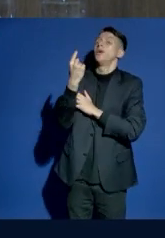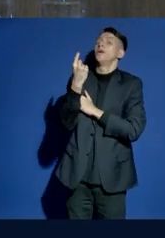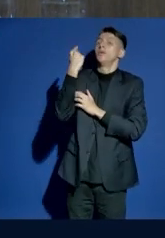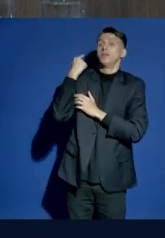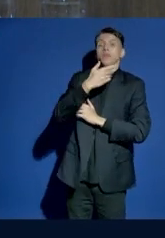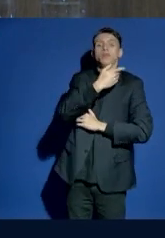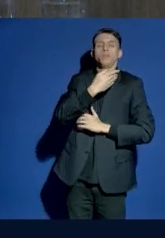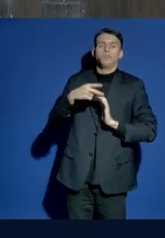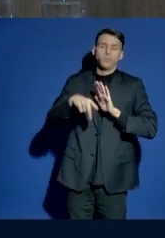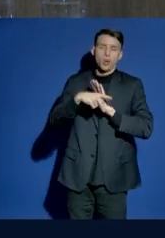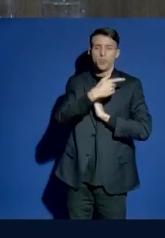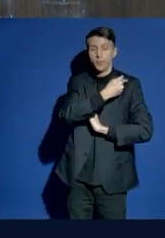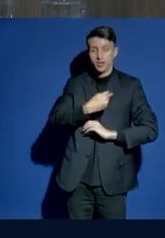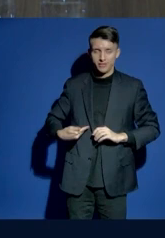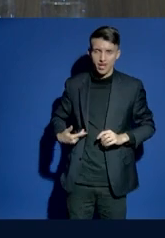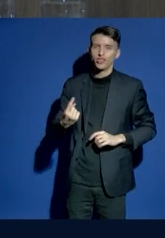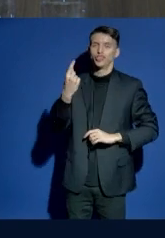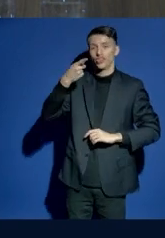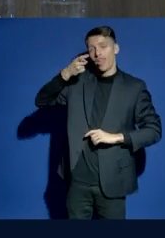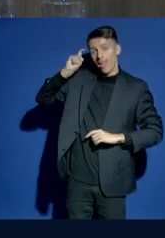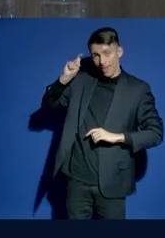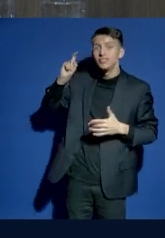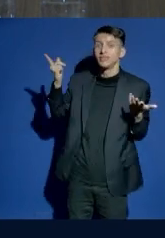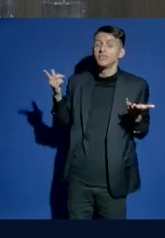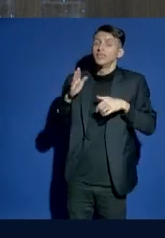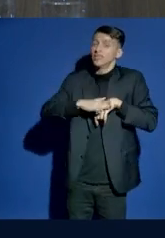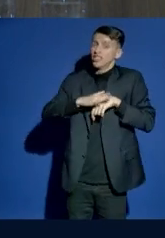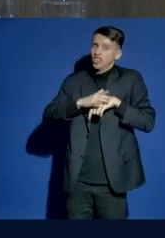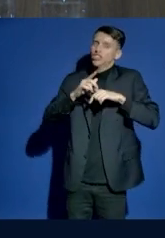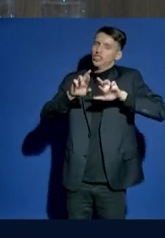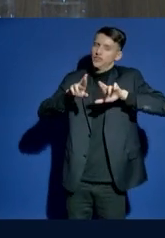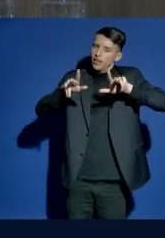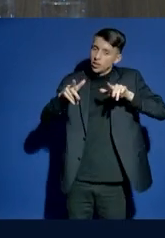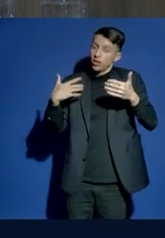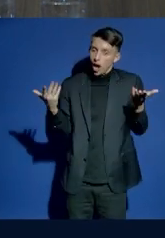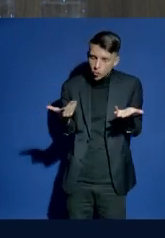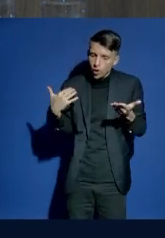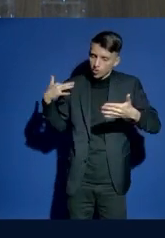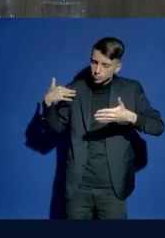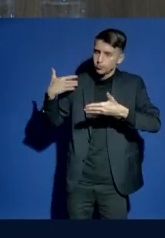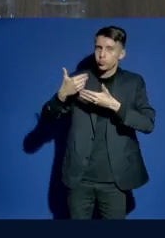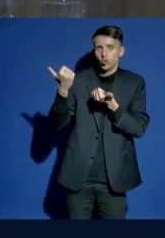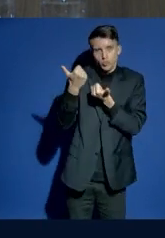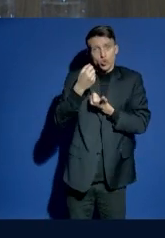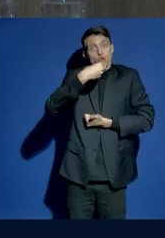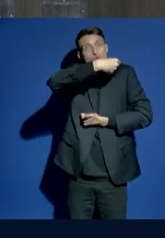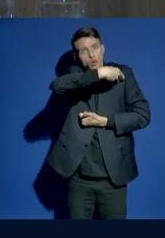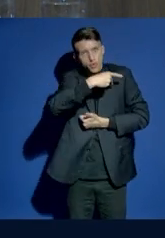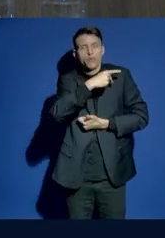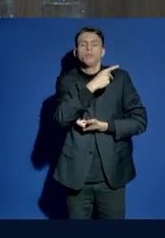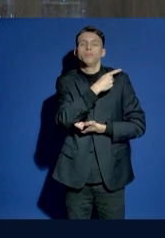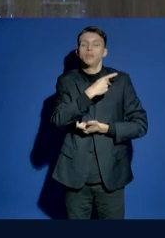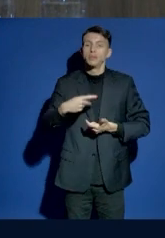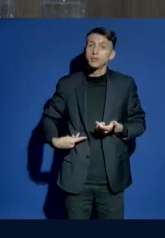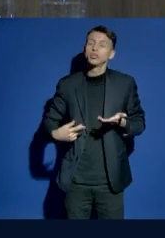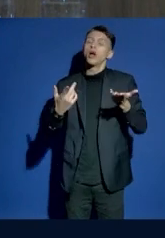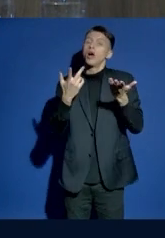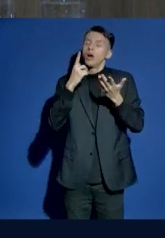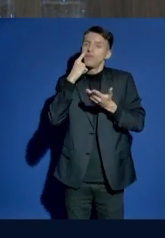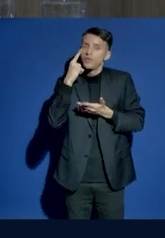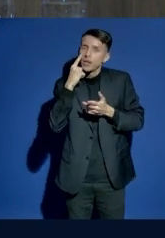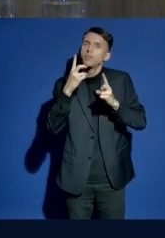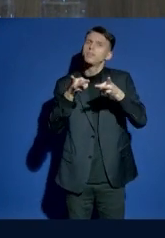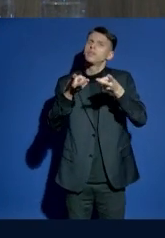relação a tributos, esse ano se equacionou muita coisa, então avançamos nesse sentido. Agora tem uma sinalização de continuidade de